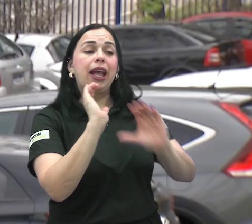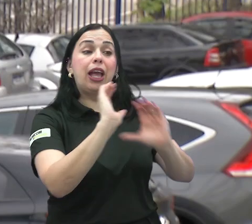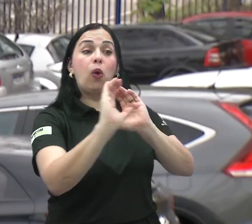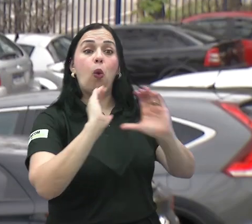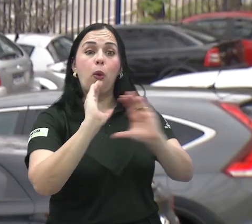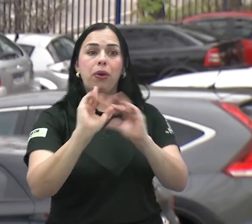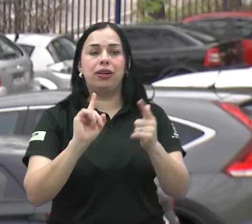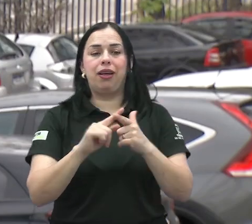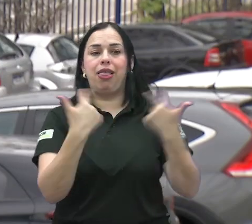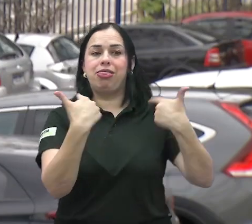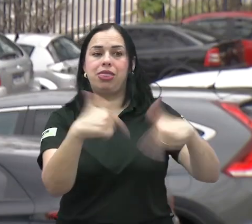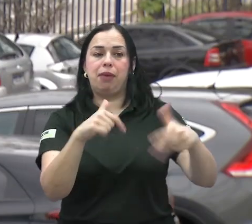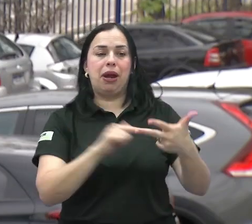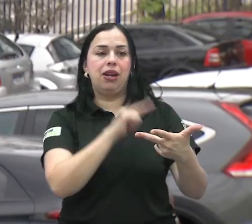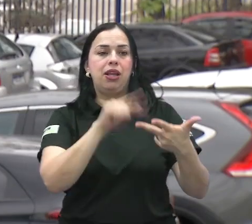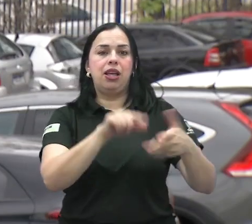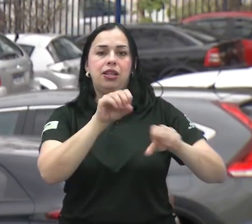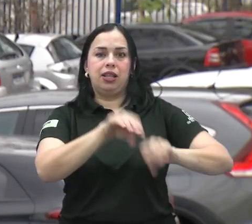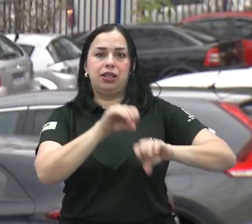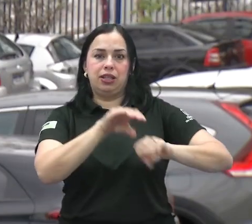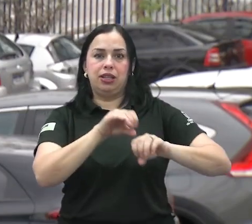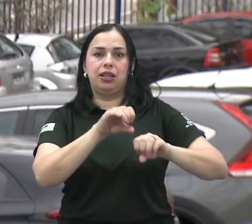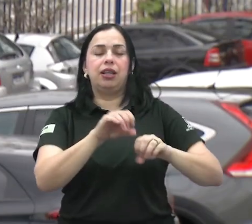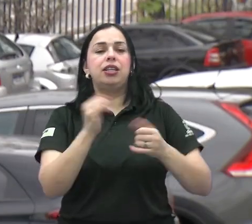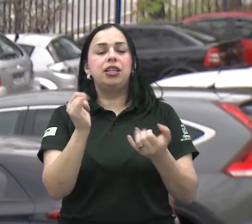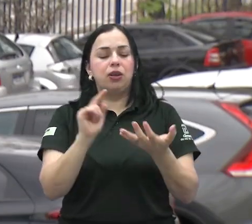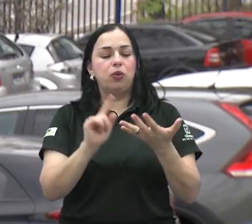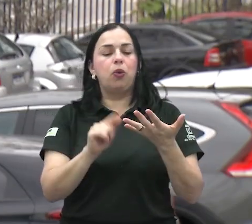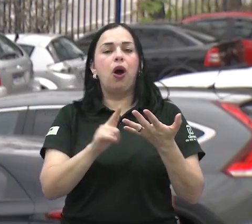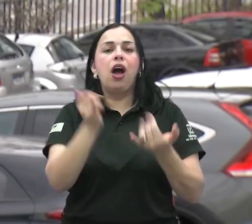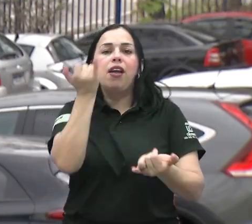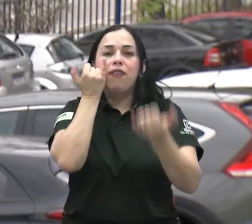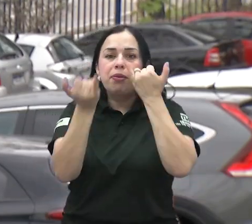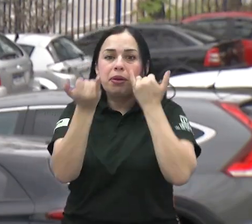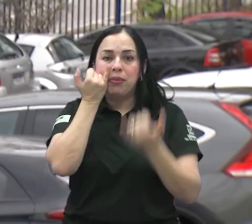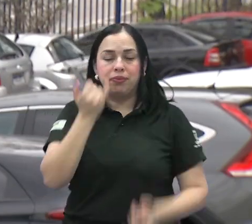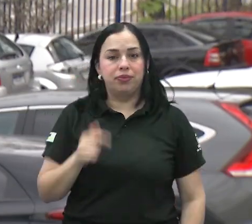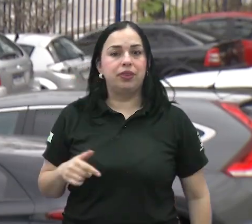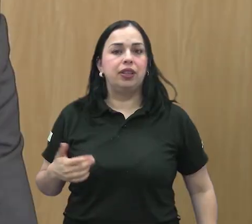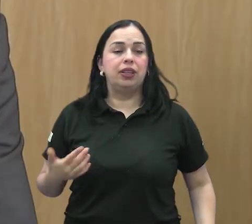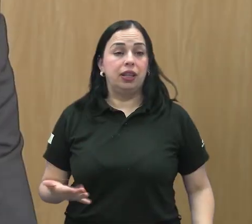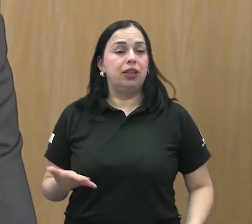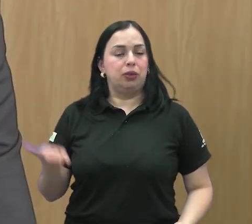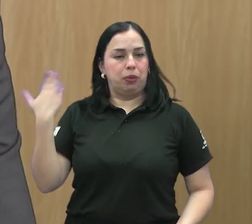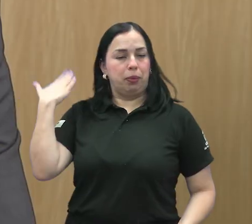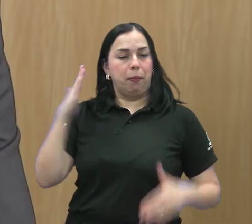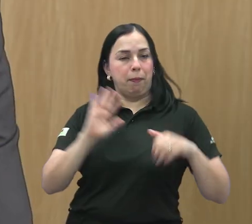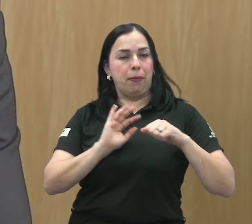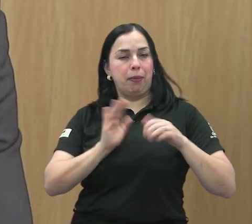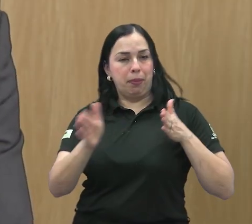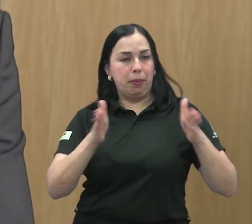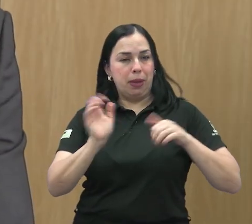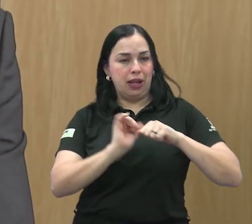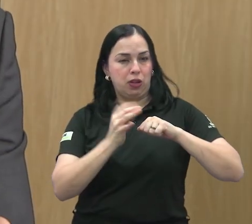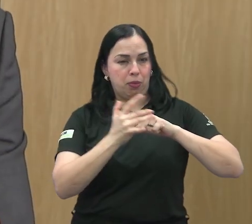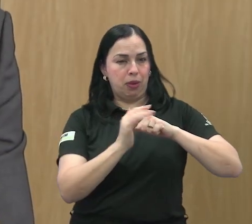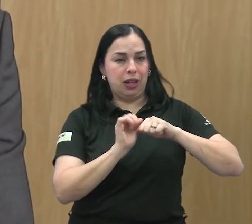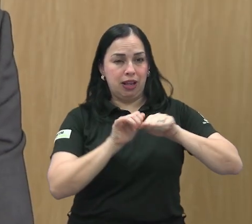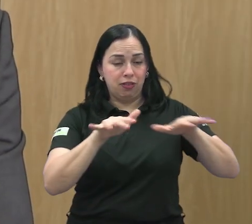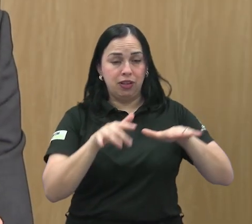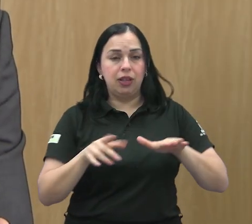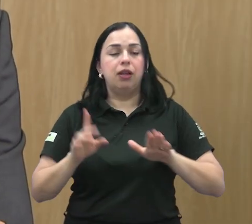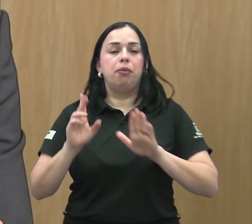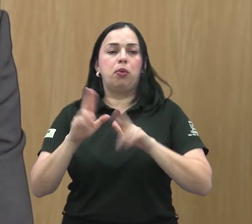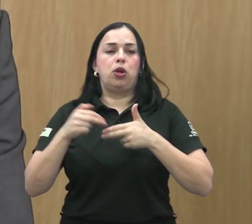para a comunicação, o trabalho, a educação e o acesso à informação. Com o advento da Covid,